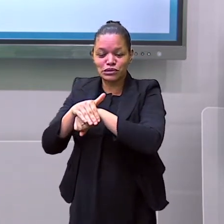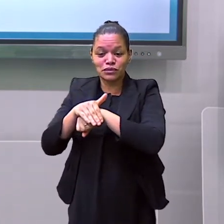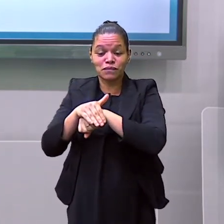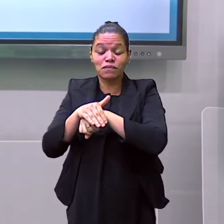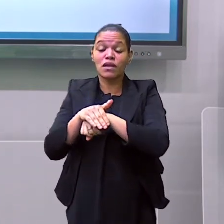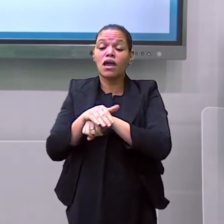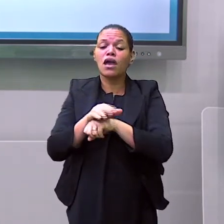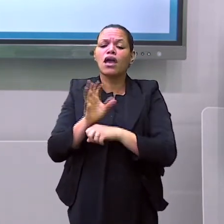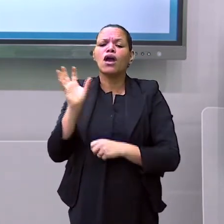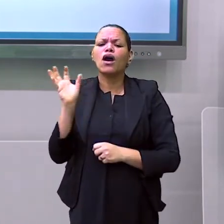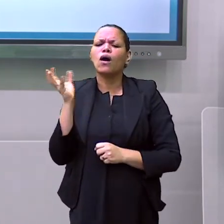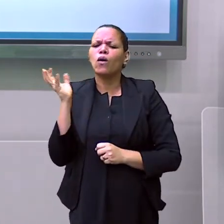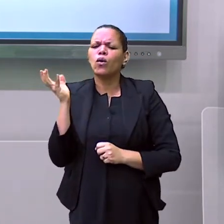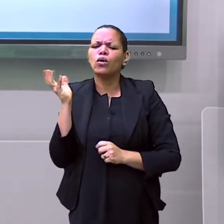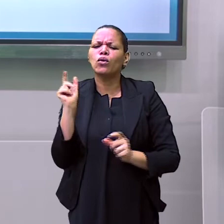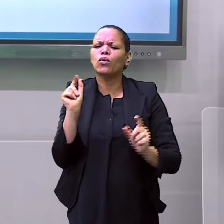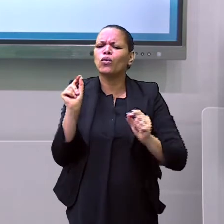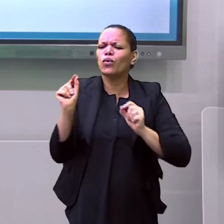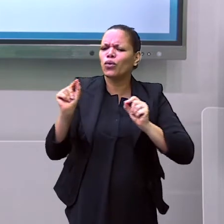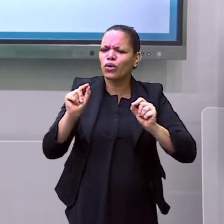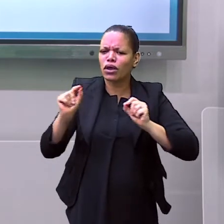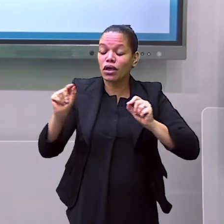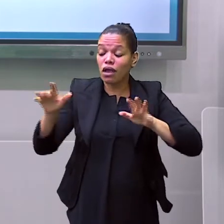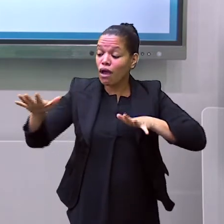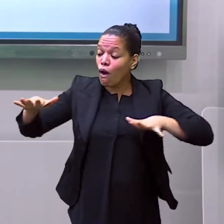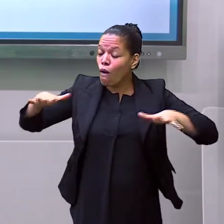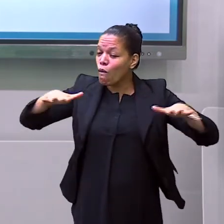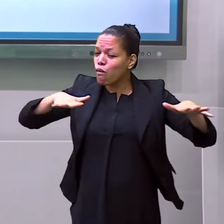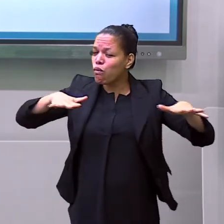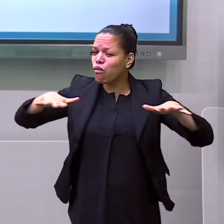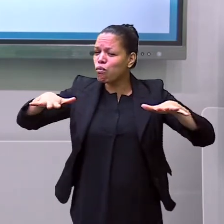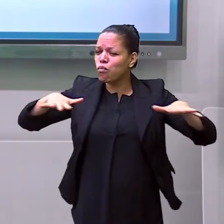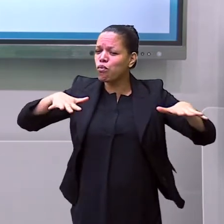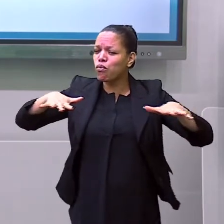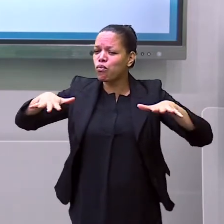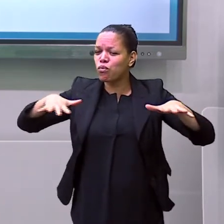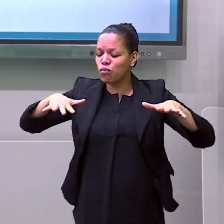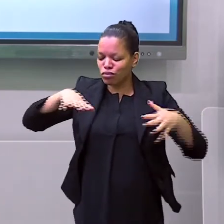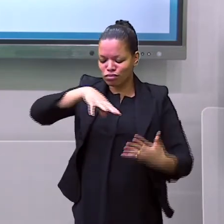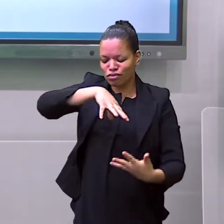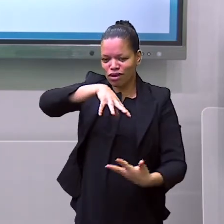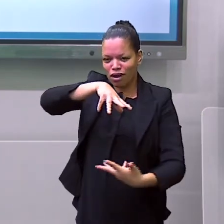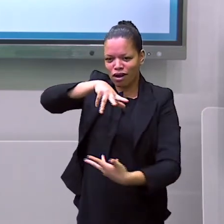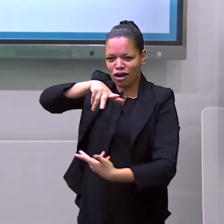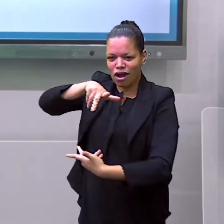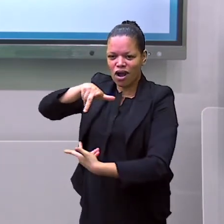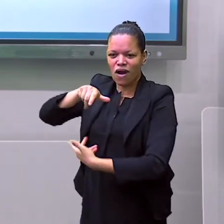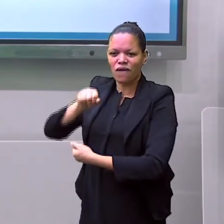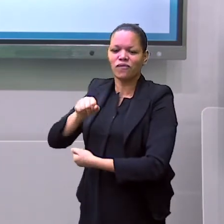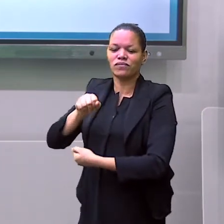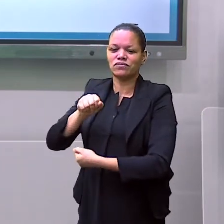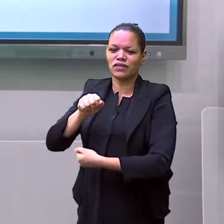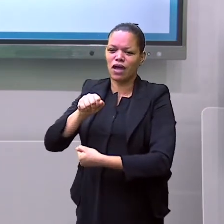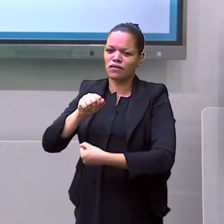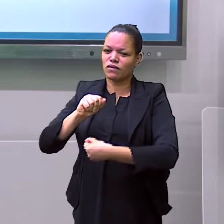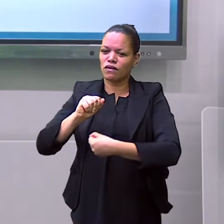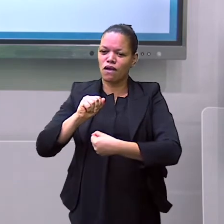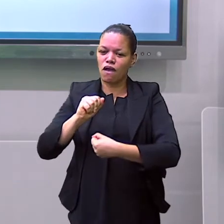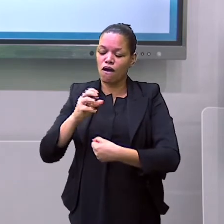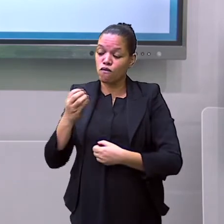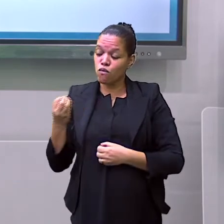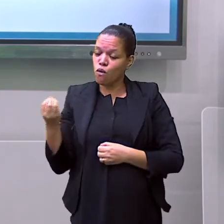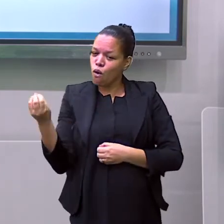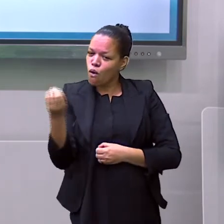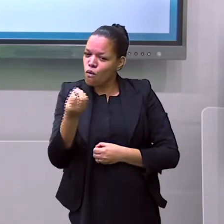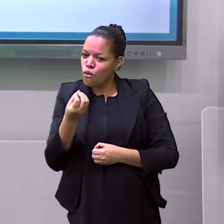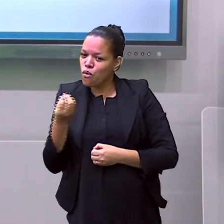da rotação, né, que é o movimento que a Terra faz em torno de si mesma, tá? Isso aí nós também já explicamos